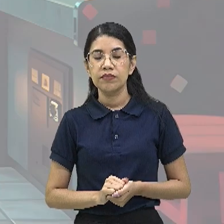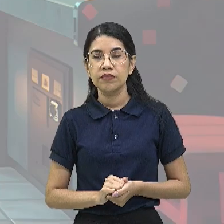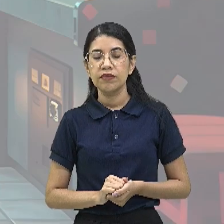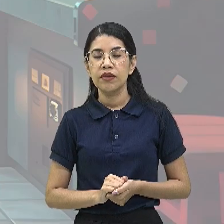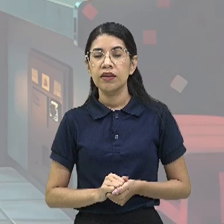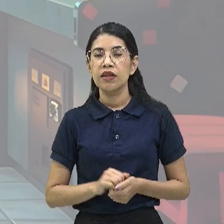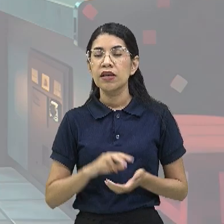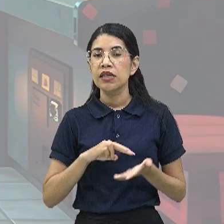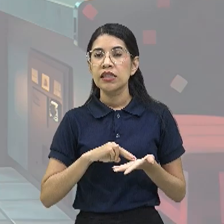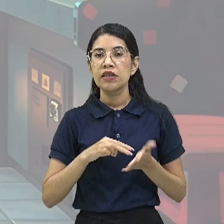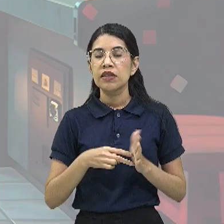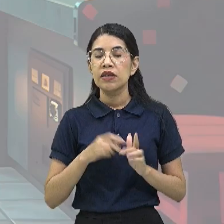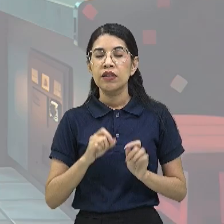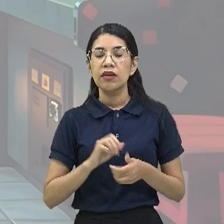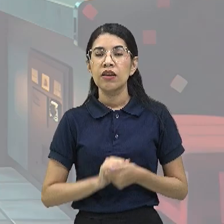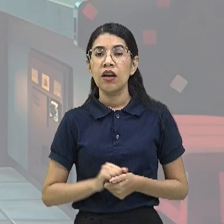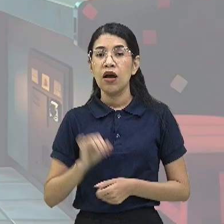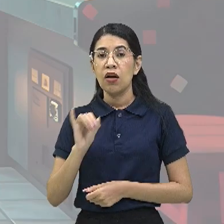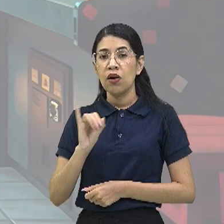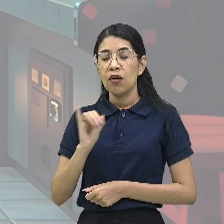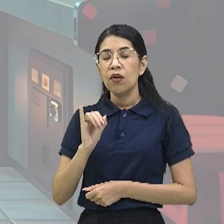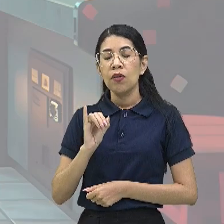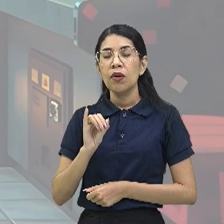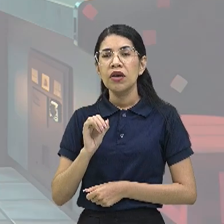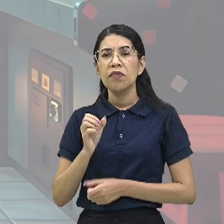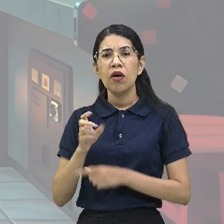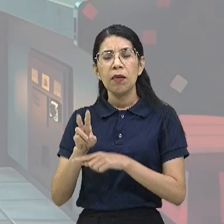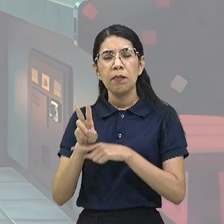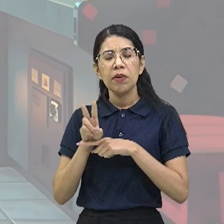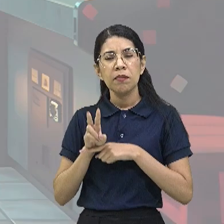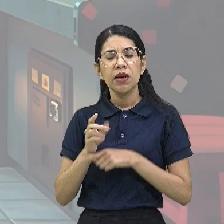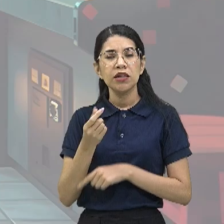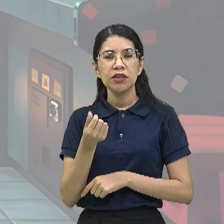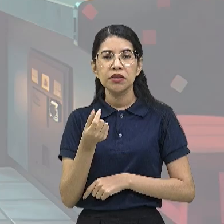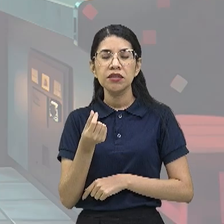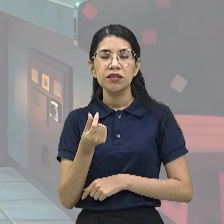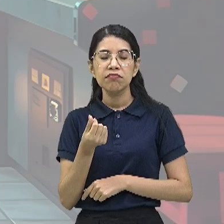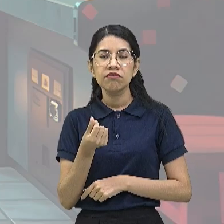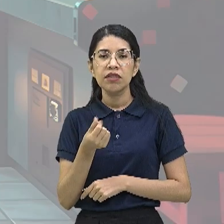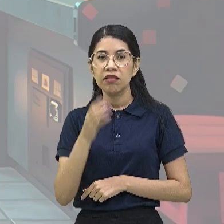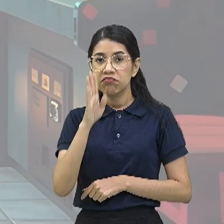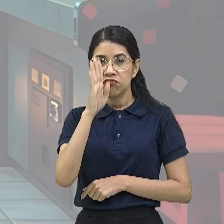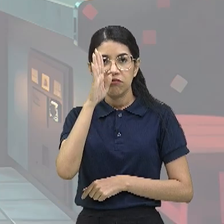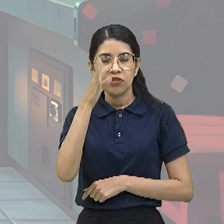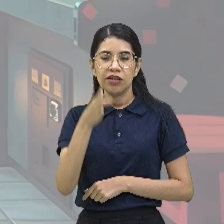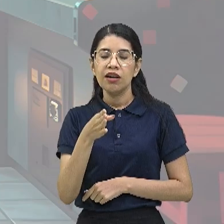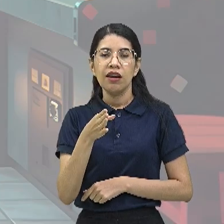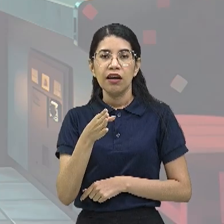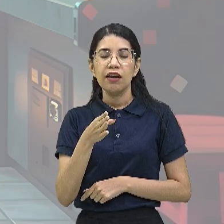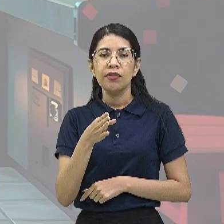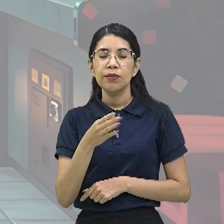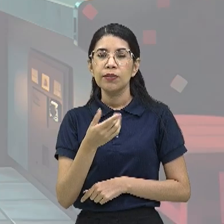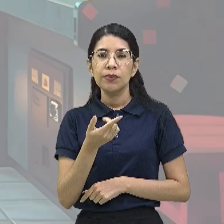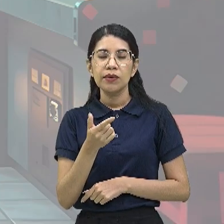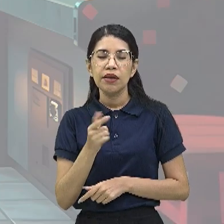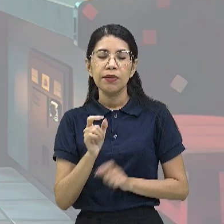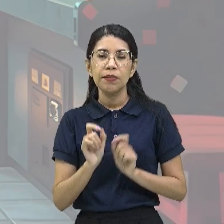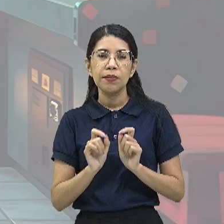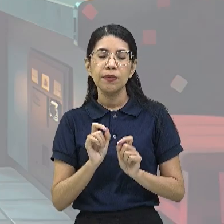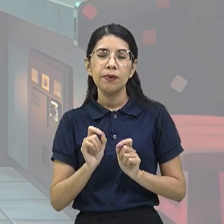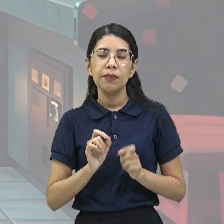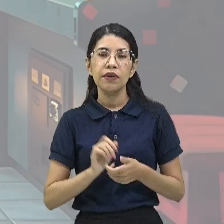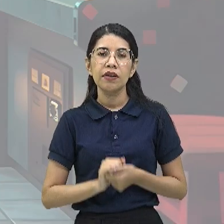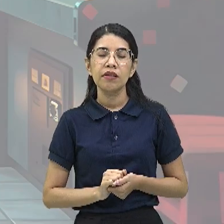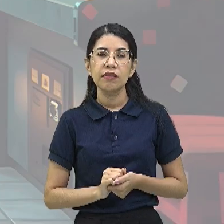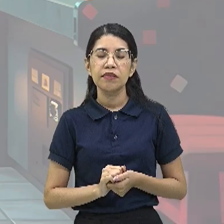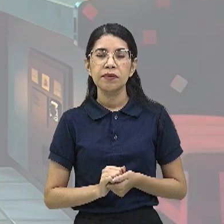tá dizendo aqui: Oi Solomon, me empresta dinheiro? Na forma bem direta, né? Nem fala, não